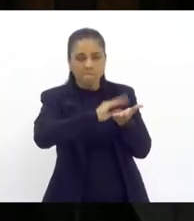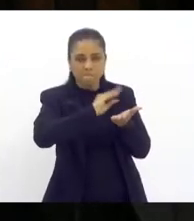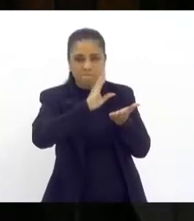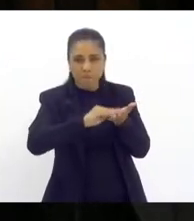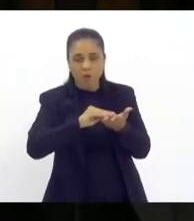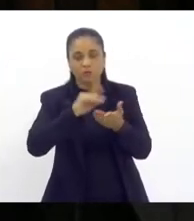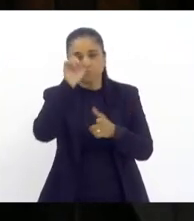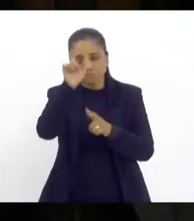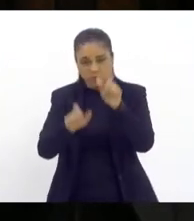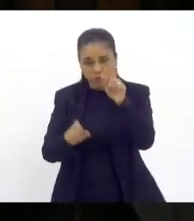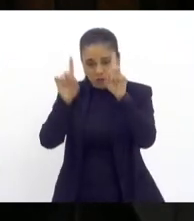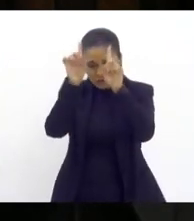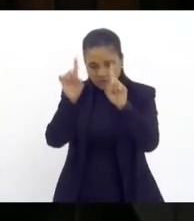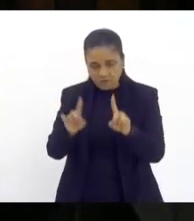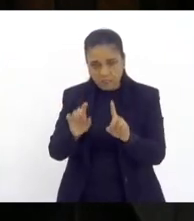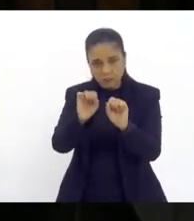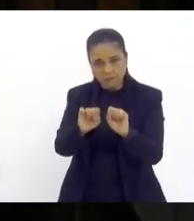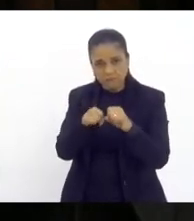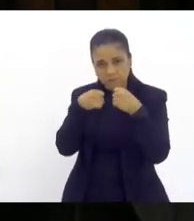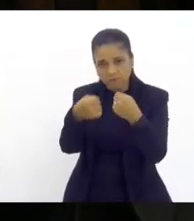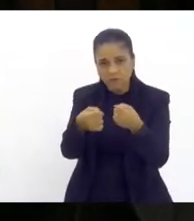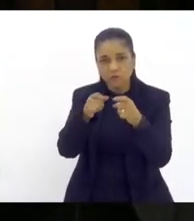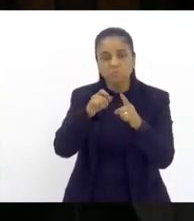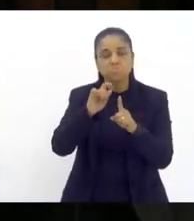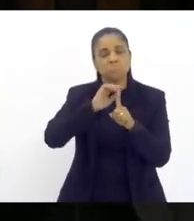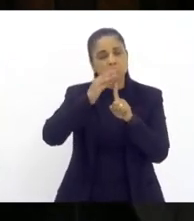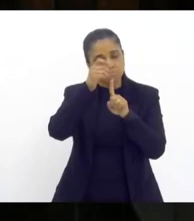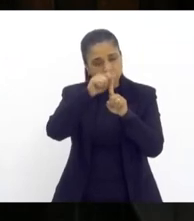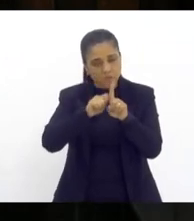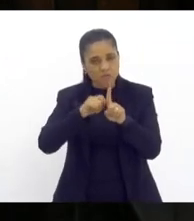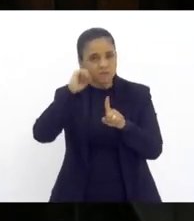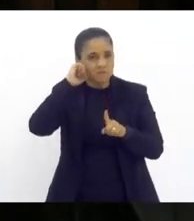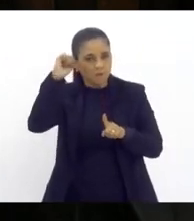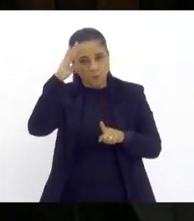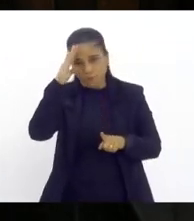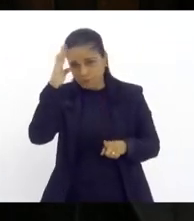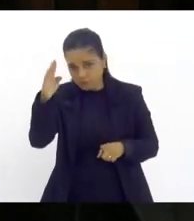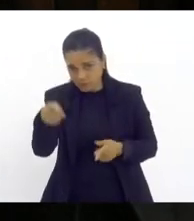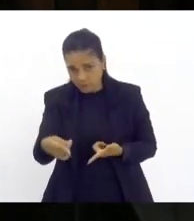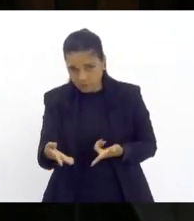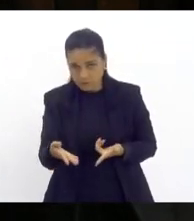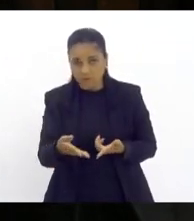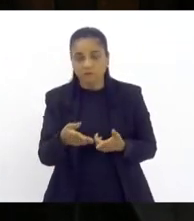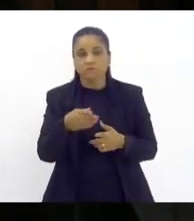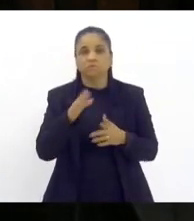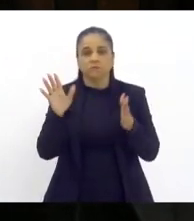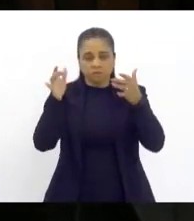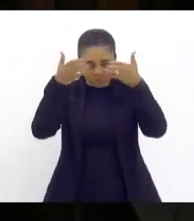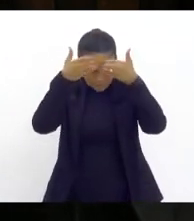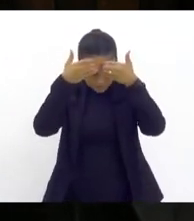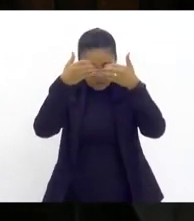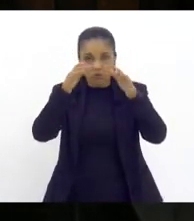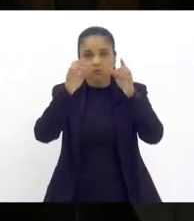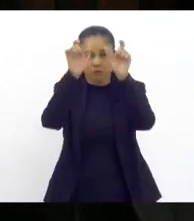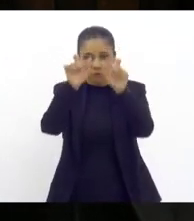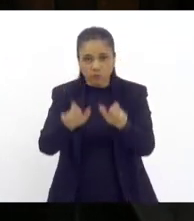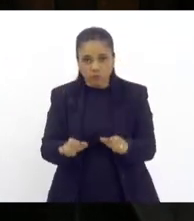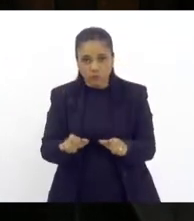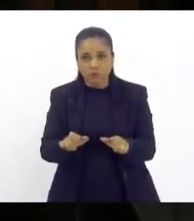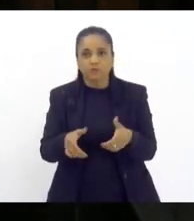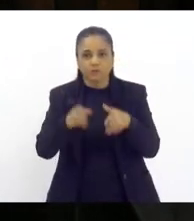deficiência, sobretudo nesse mês de abril, da pessoa com autismo. Dessa forma, também vamos inaugurar